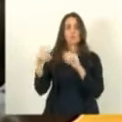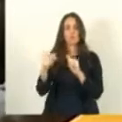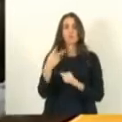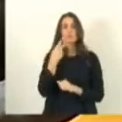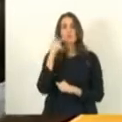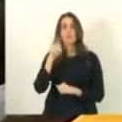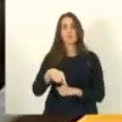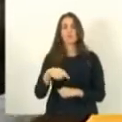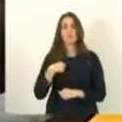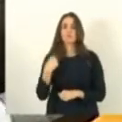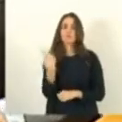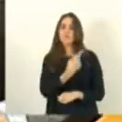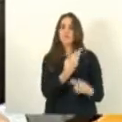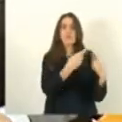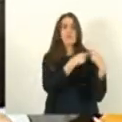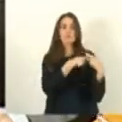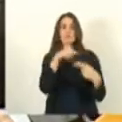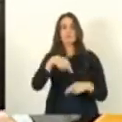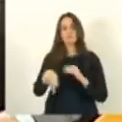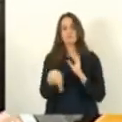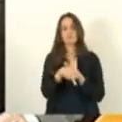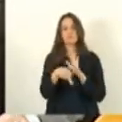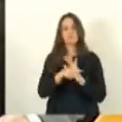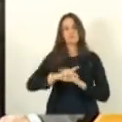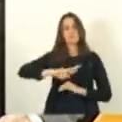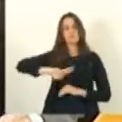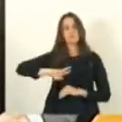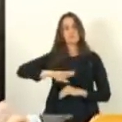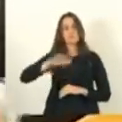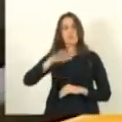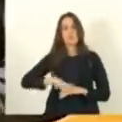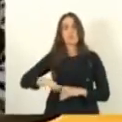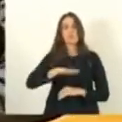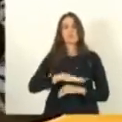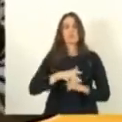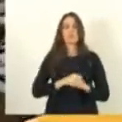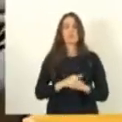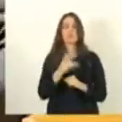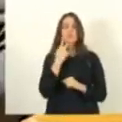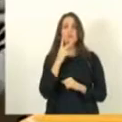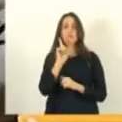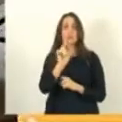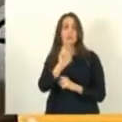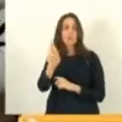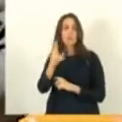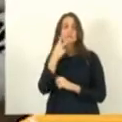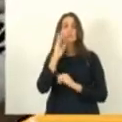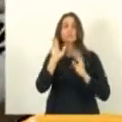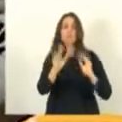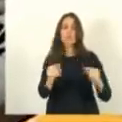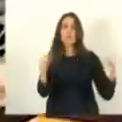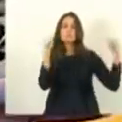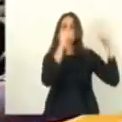de iniciativa, pelo que eu percebi aqui principalmente. O DR também falou que já cumpre